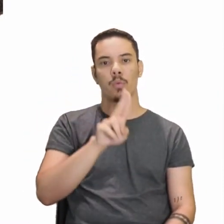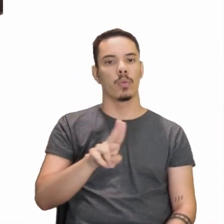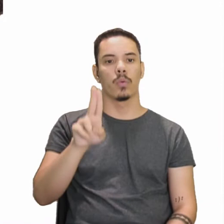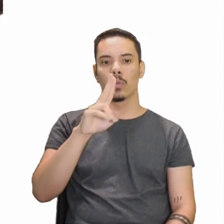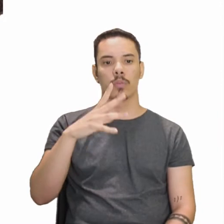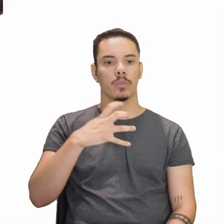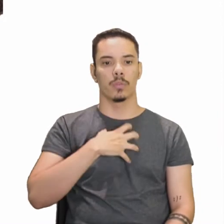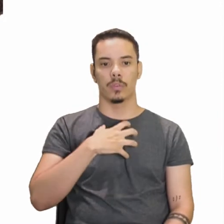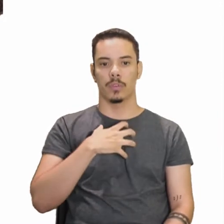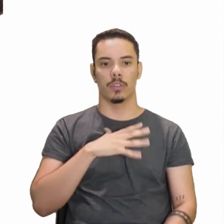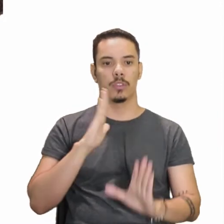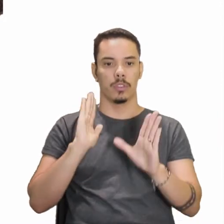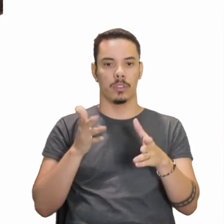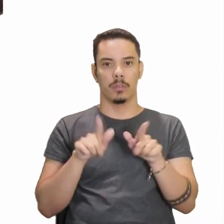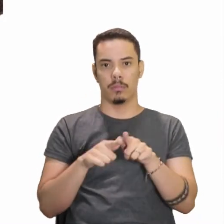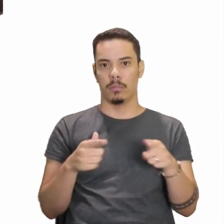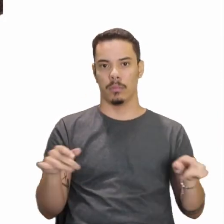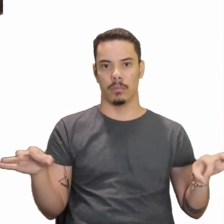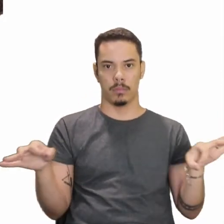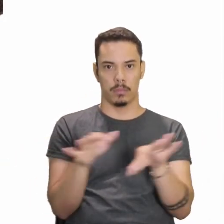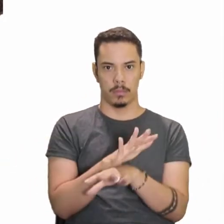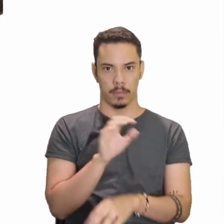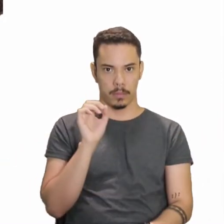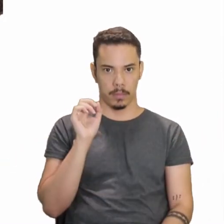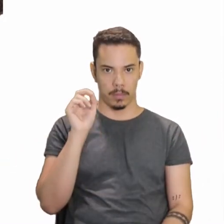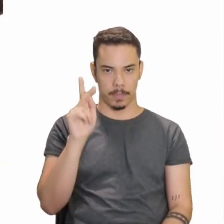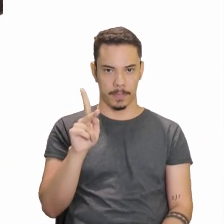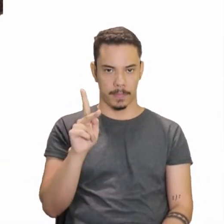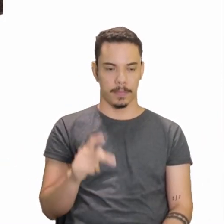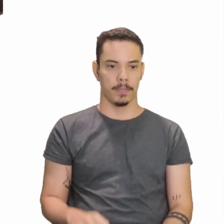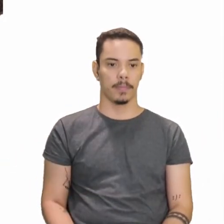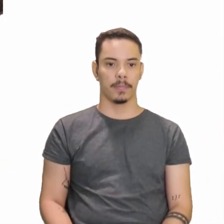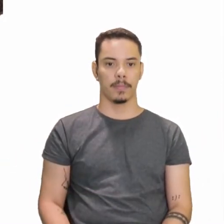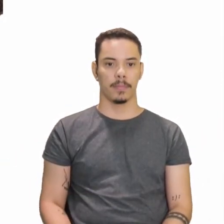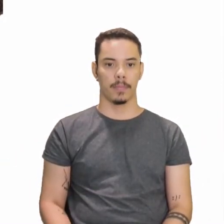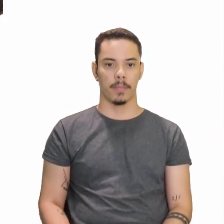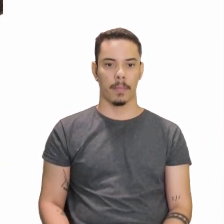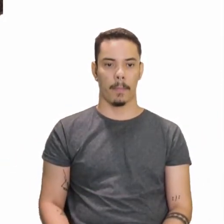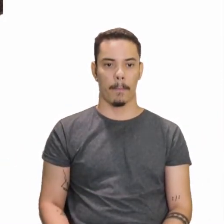de forma já gramatical, ok? Vamos ao